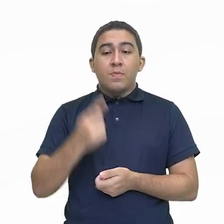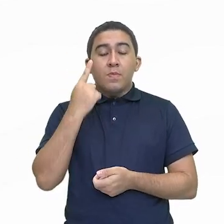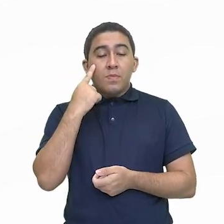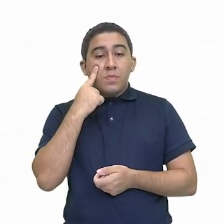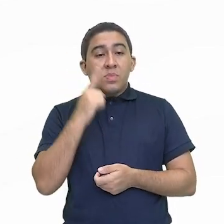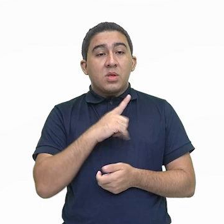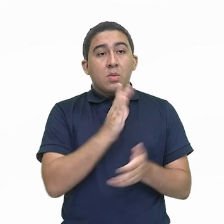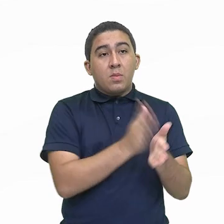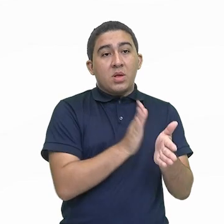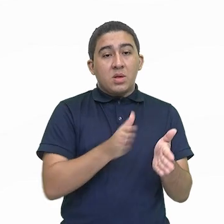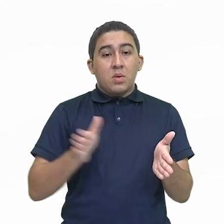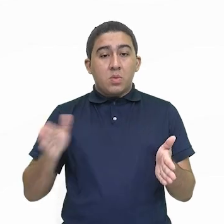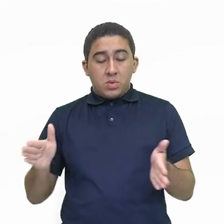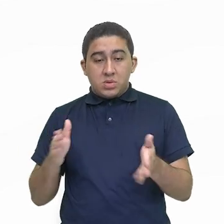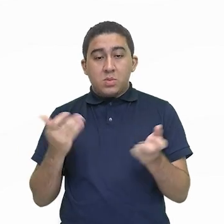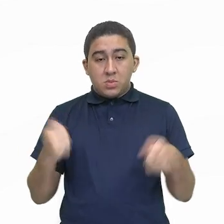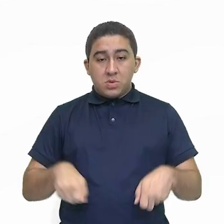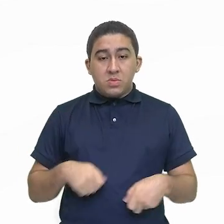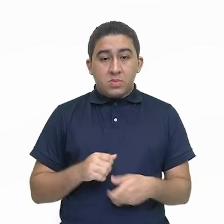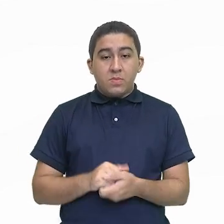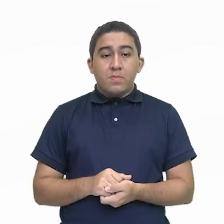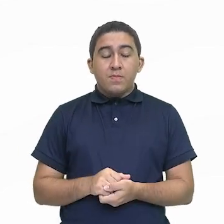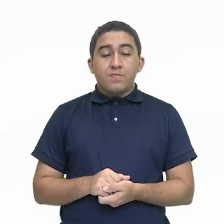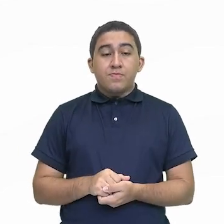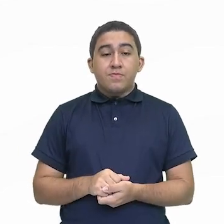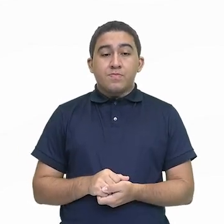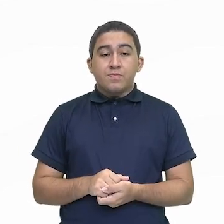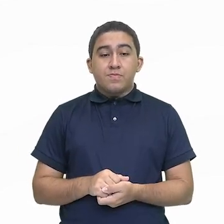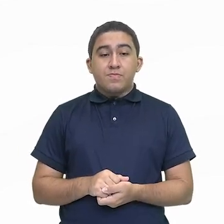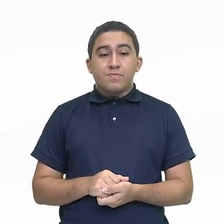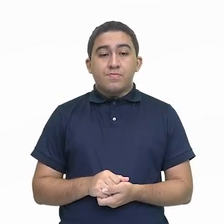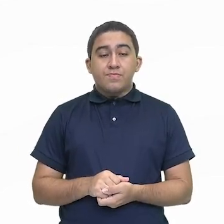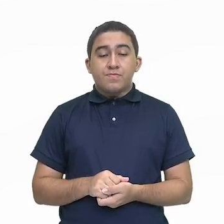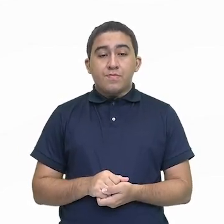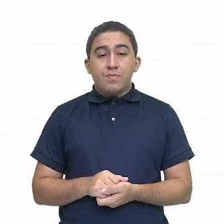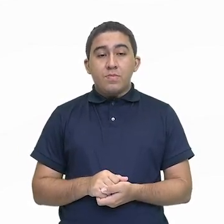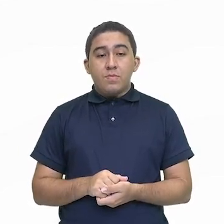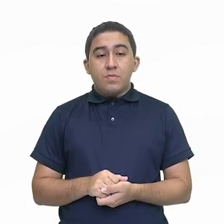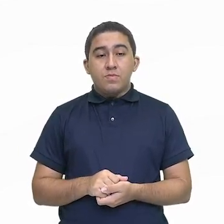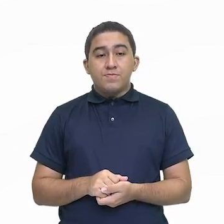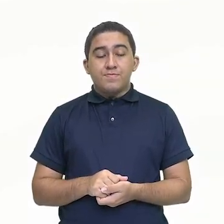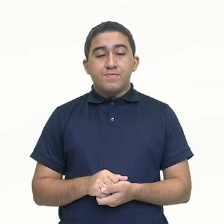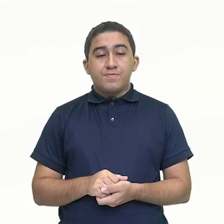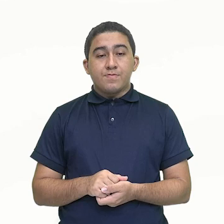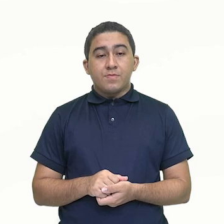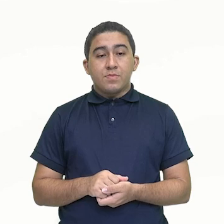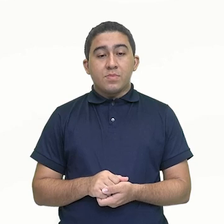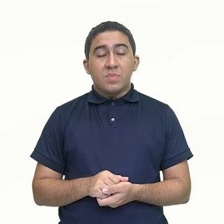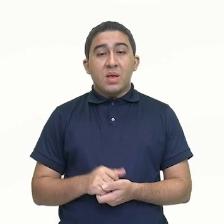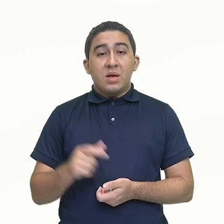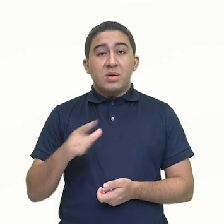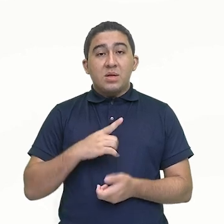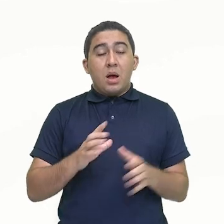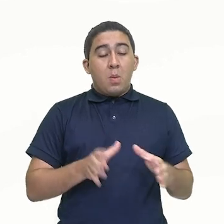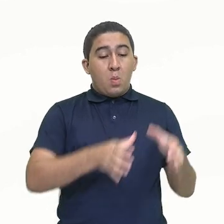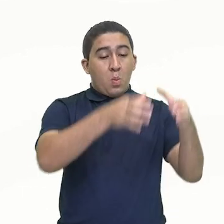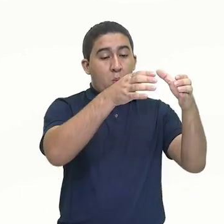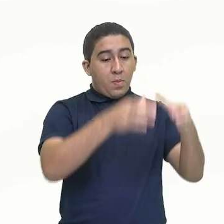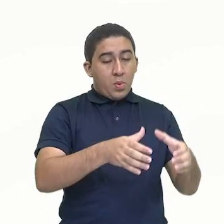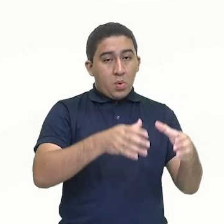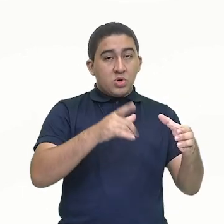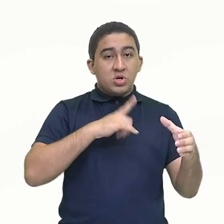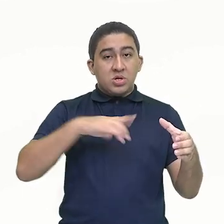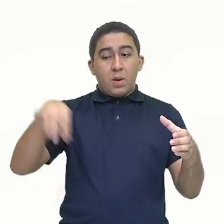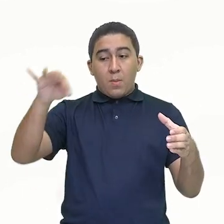de eventos, né, que nós temos aqui, ó, neste primeiro, moscas do lado de fora e